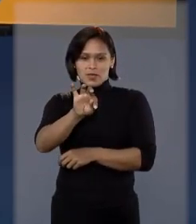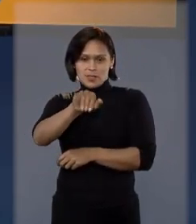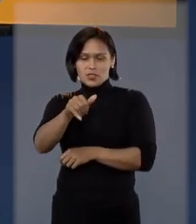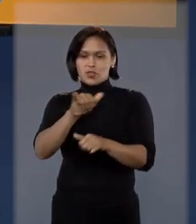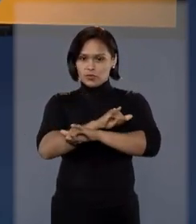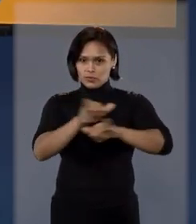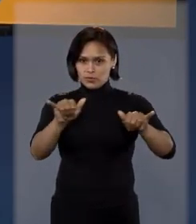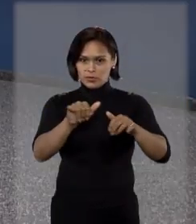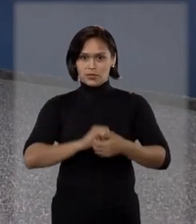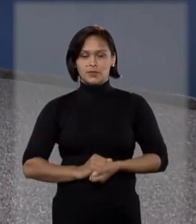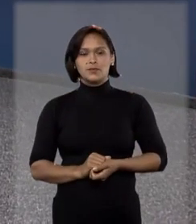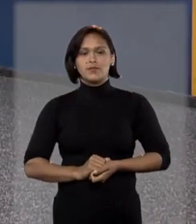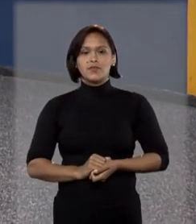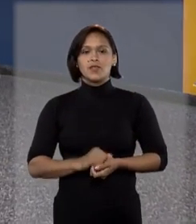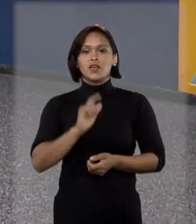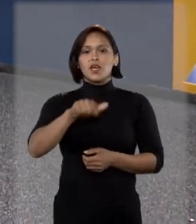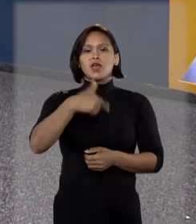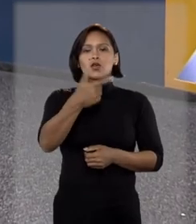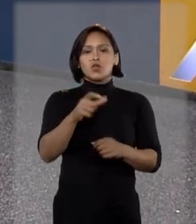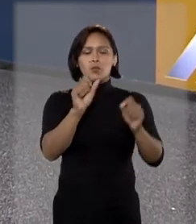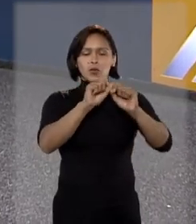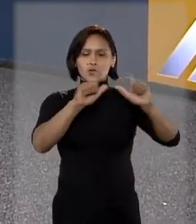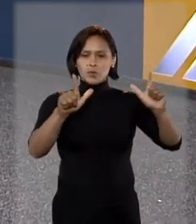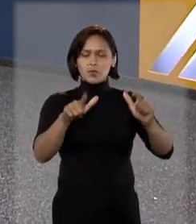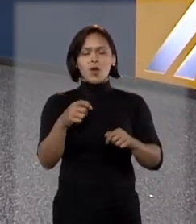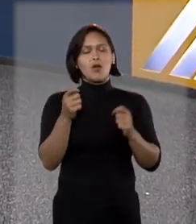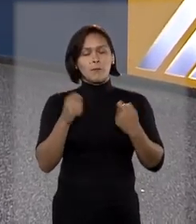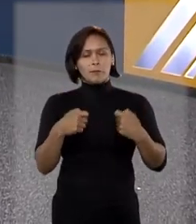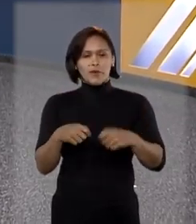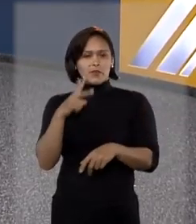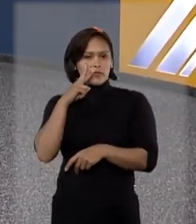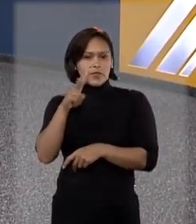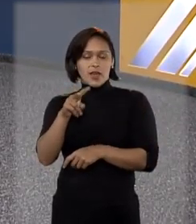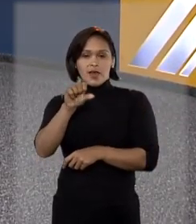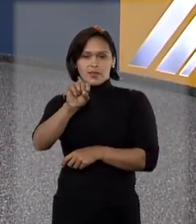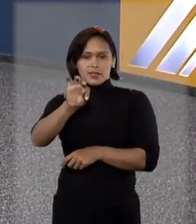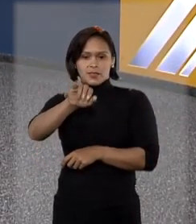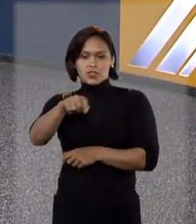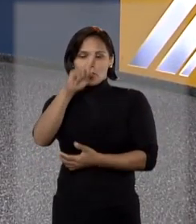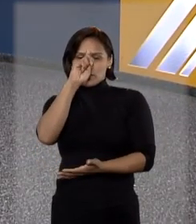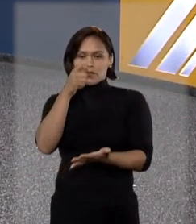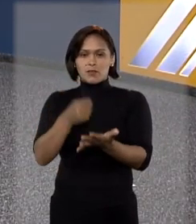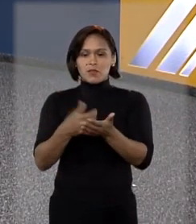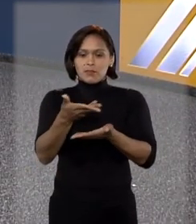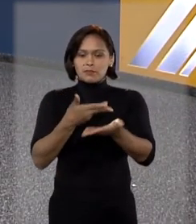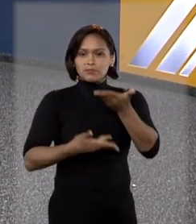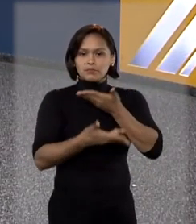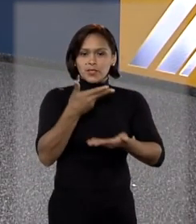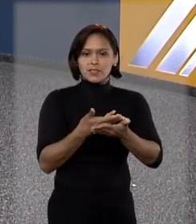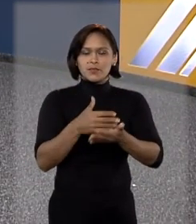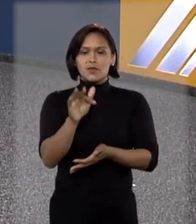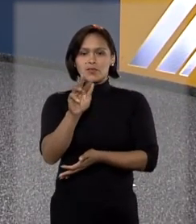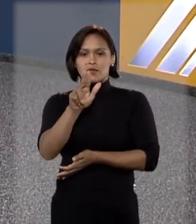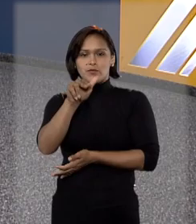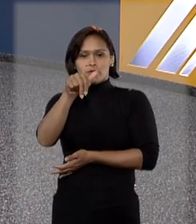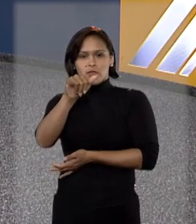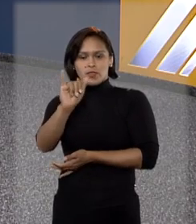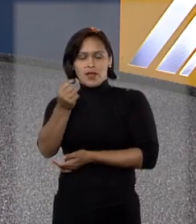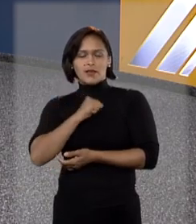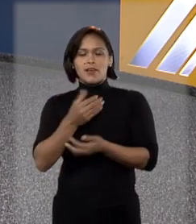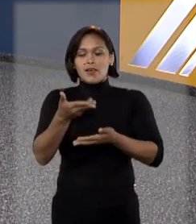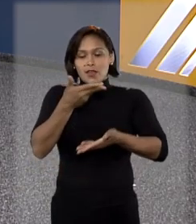STJ Notícias. E no próximo bloco, você vai ver, STJ determina a participação da FUNAI